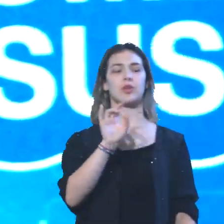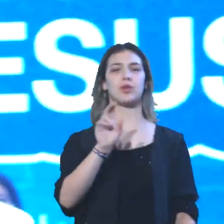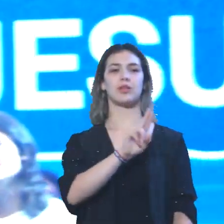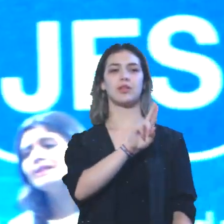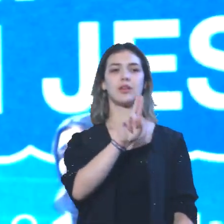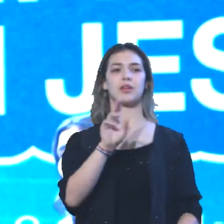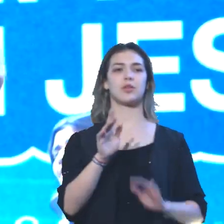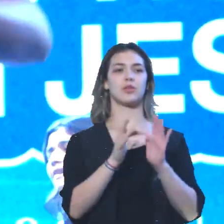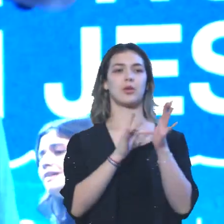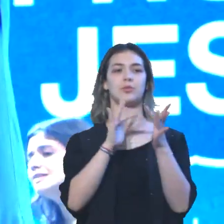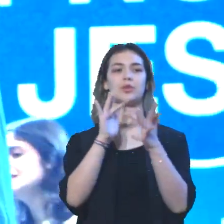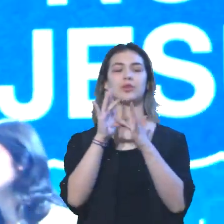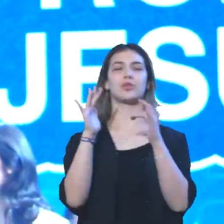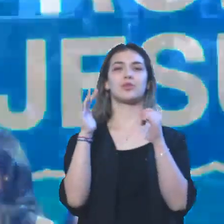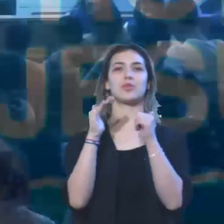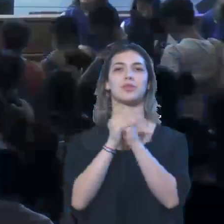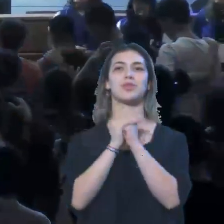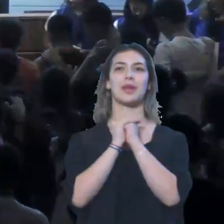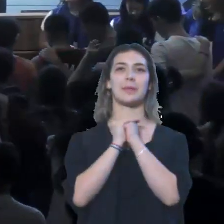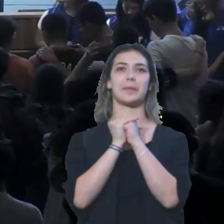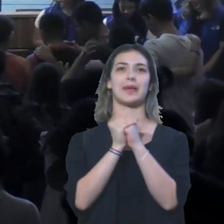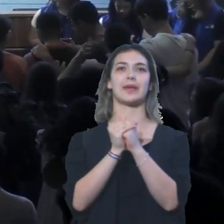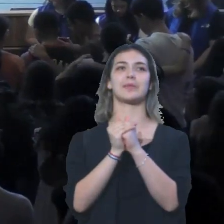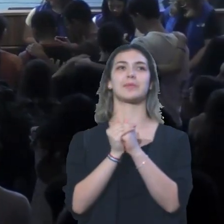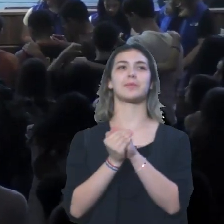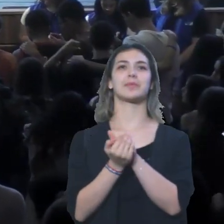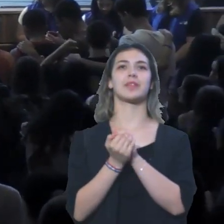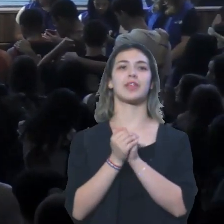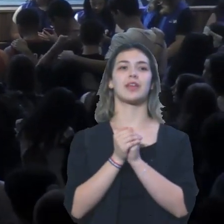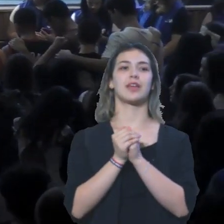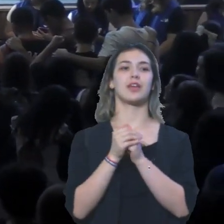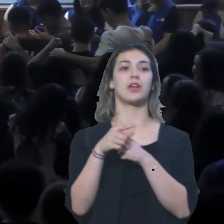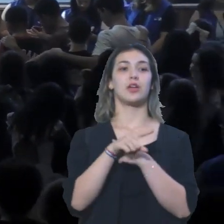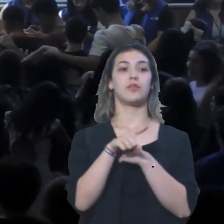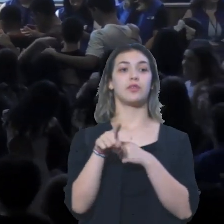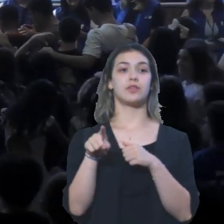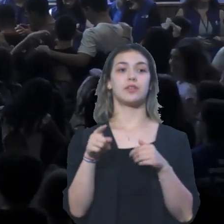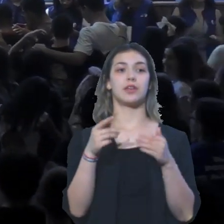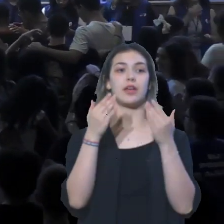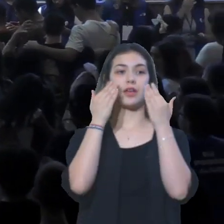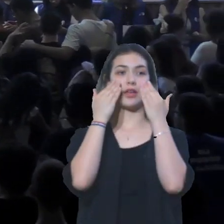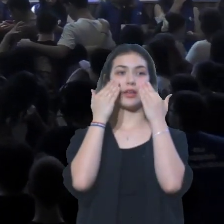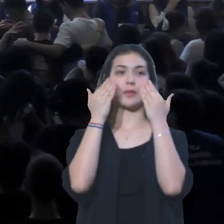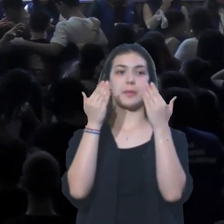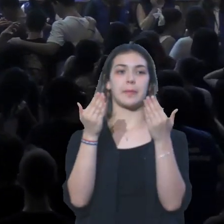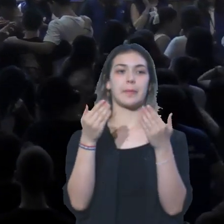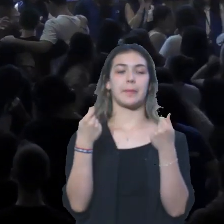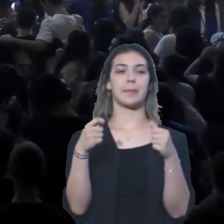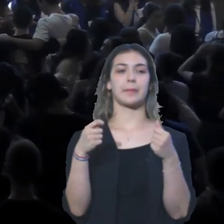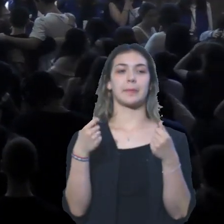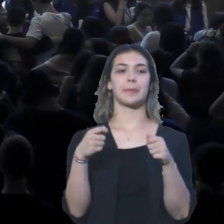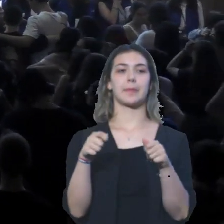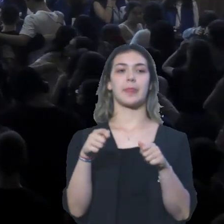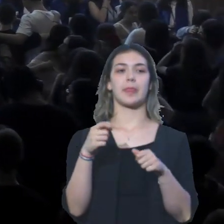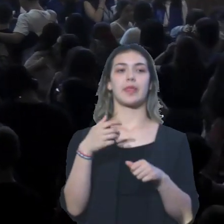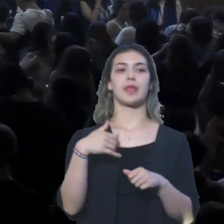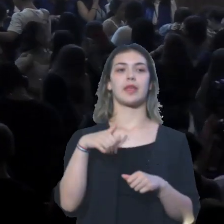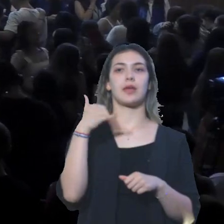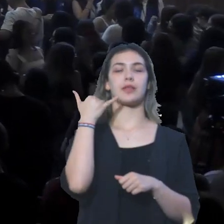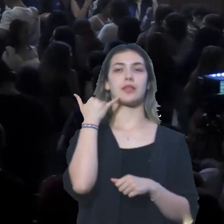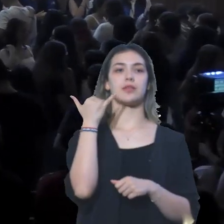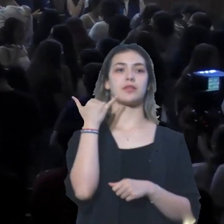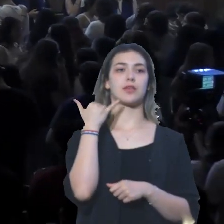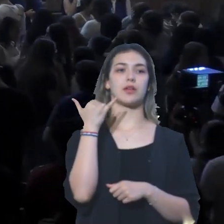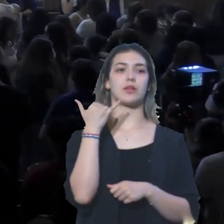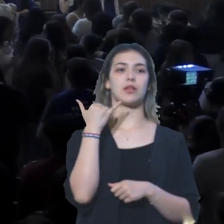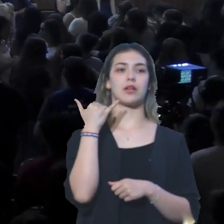Amém. Você que veio aqui na frente, eu preciso que você pegue o seu celular. Talvez ele esteja no seu lugar, depois